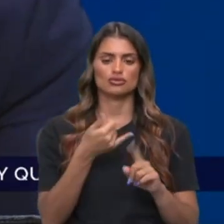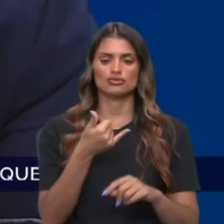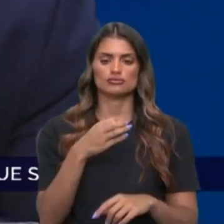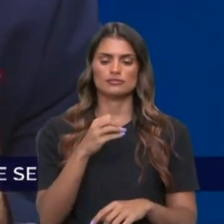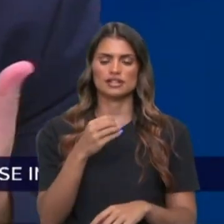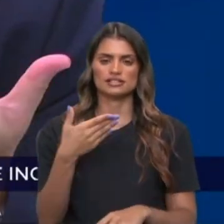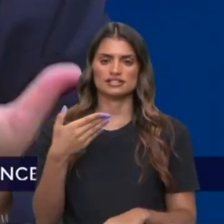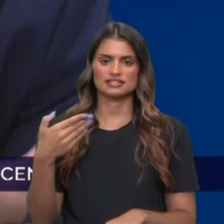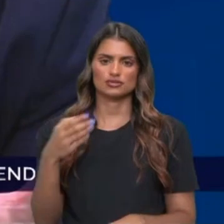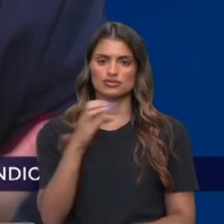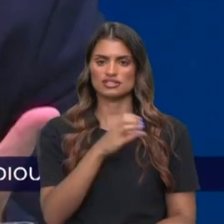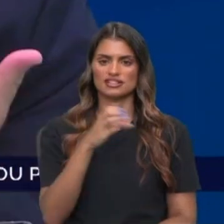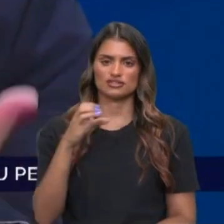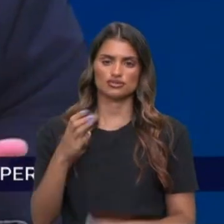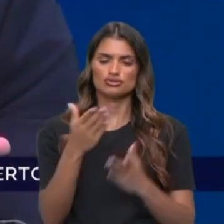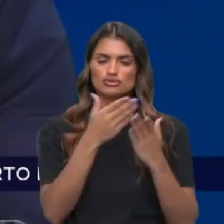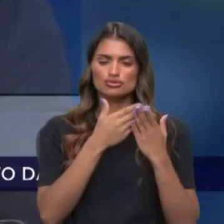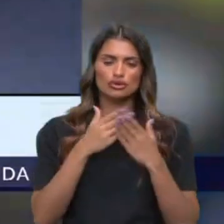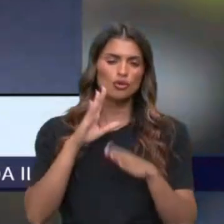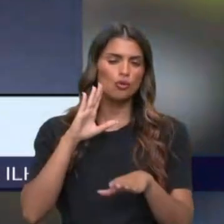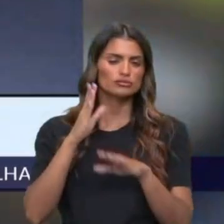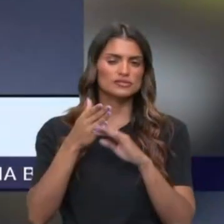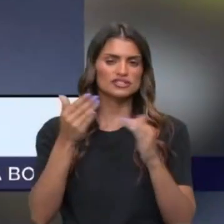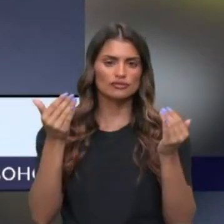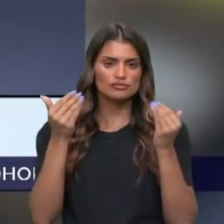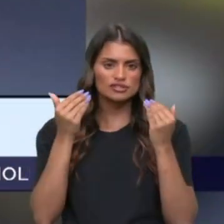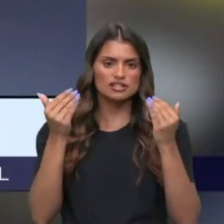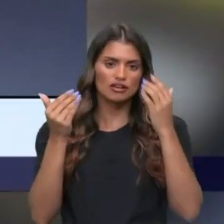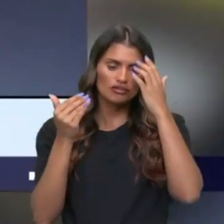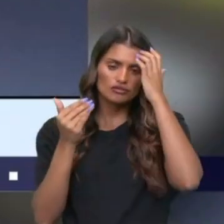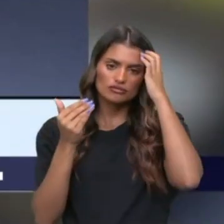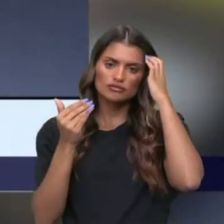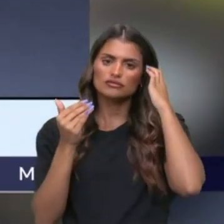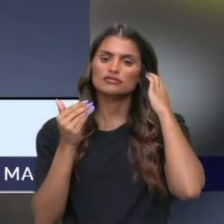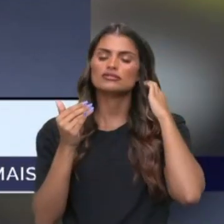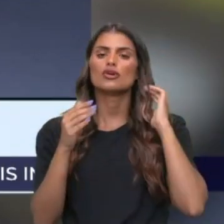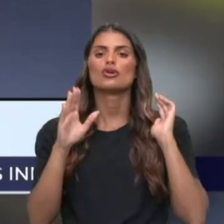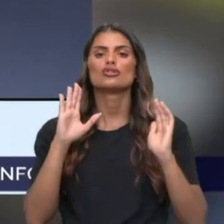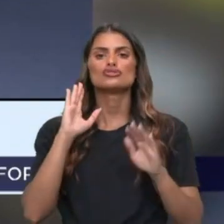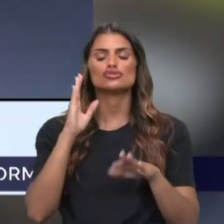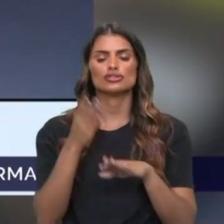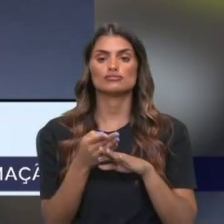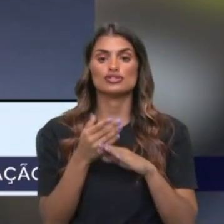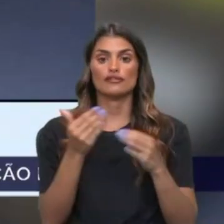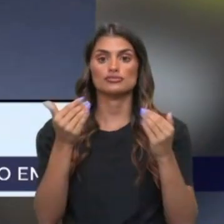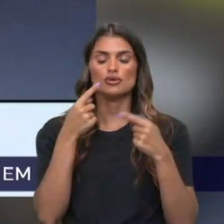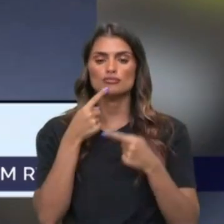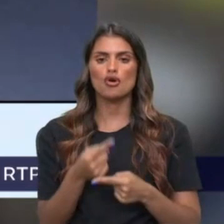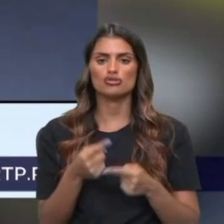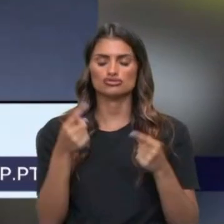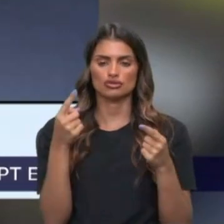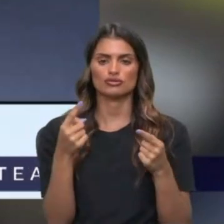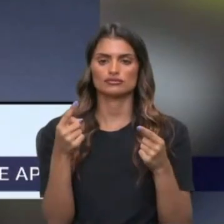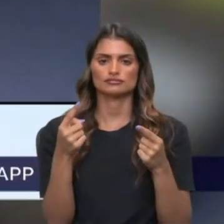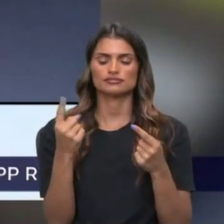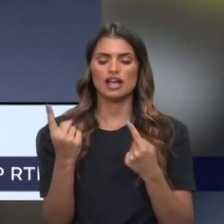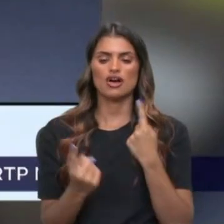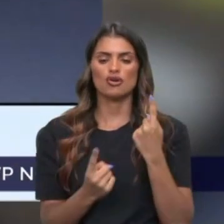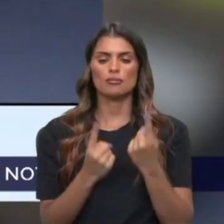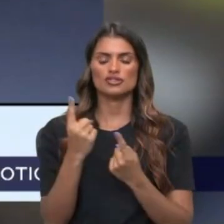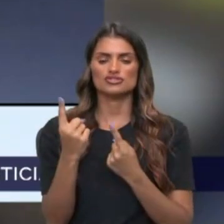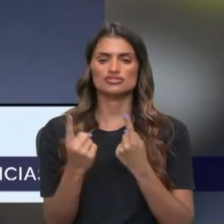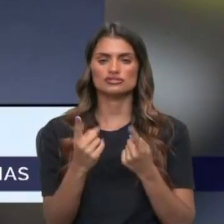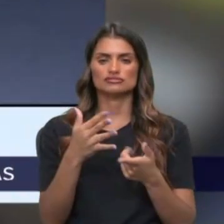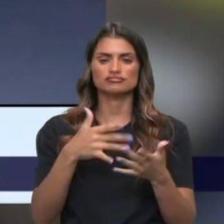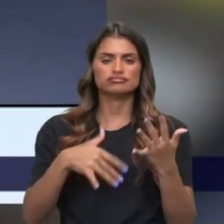os cientistas ainda estão a estudar os últimos dados da Cassini. Um dos últimos dados diz que, quando passou por algumas das plumas